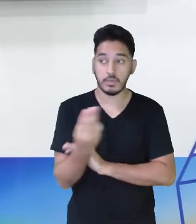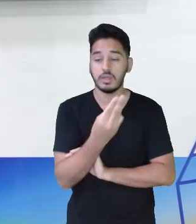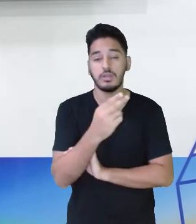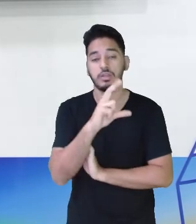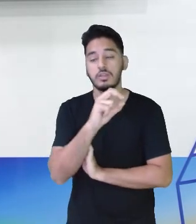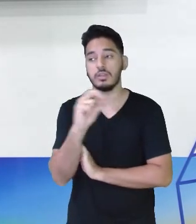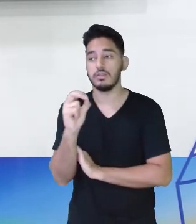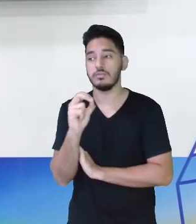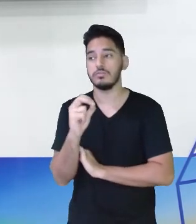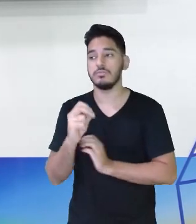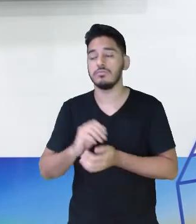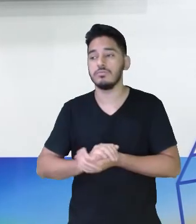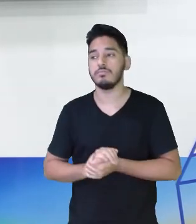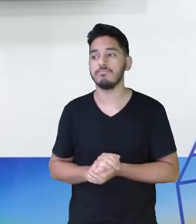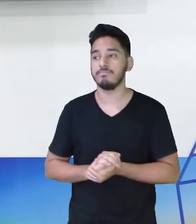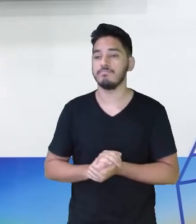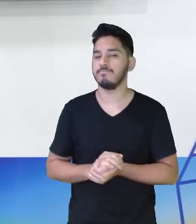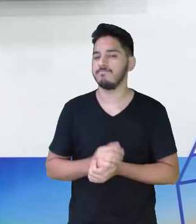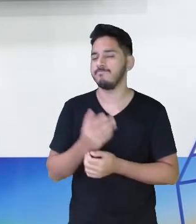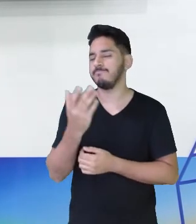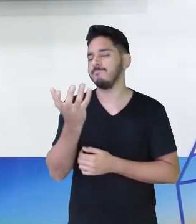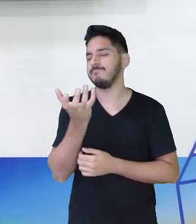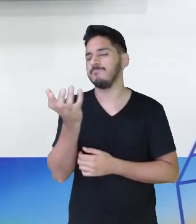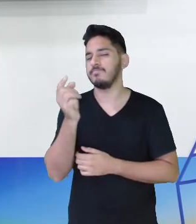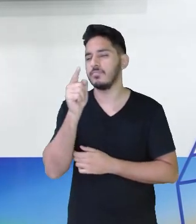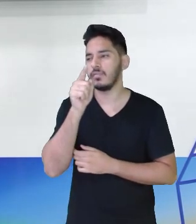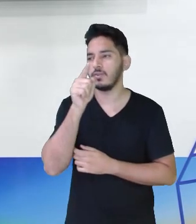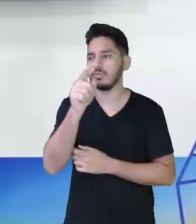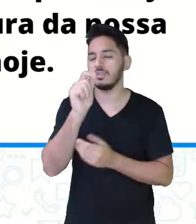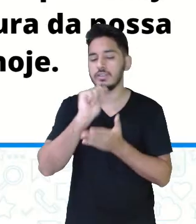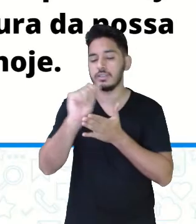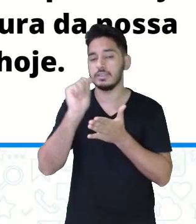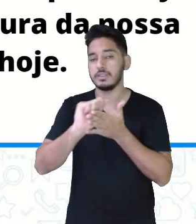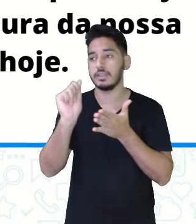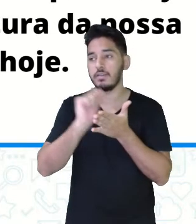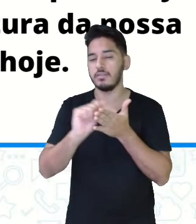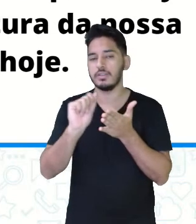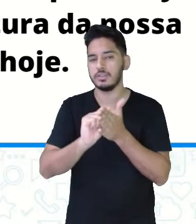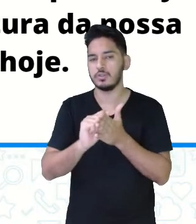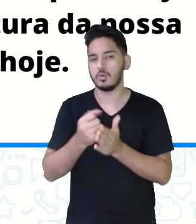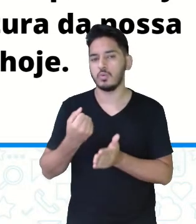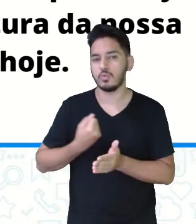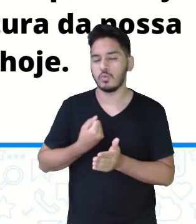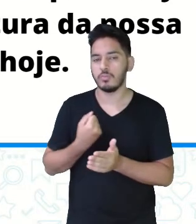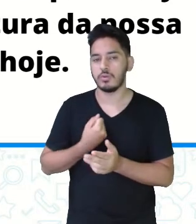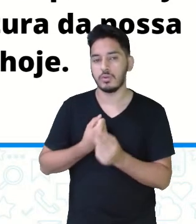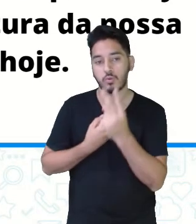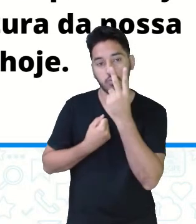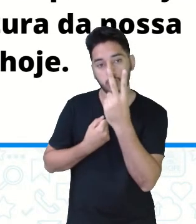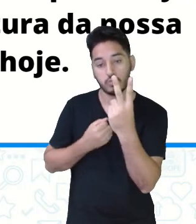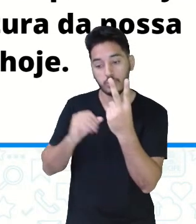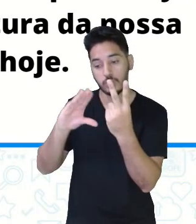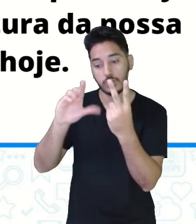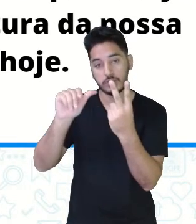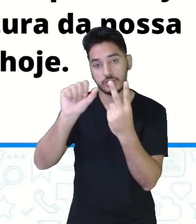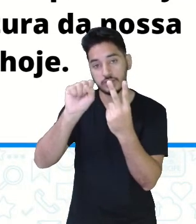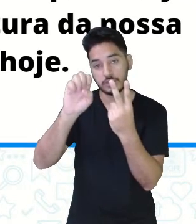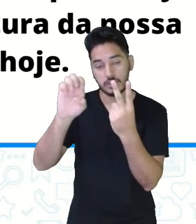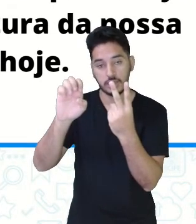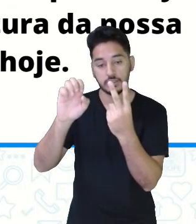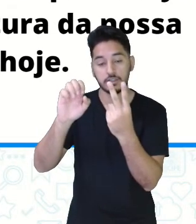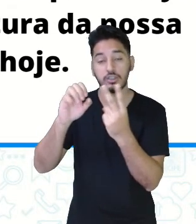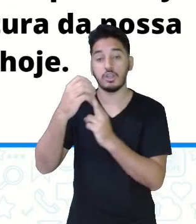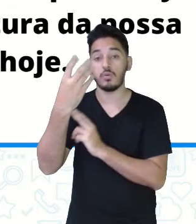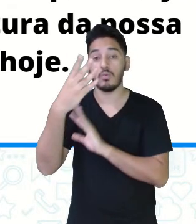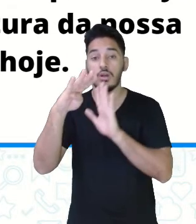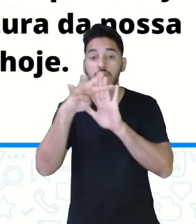1.500.000. Eu queria que vocês escrevessem um número com 2 classes e 4